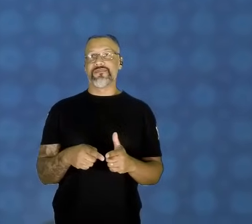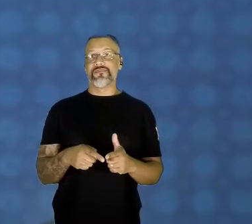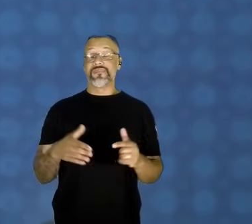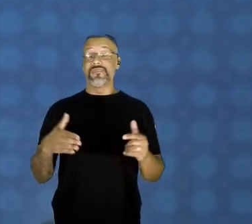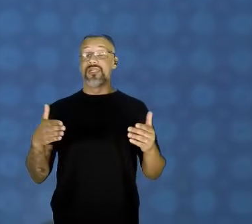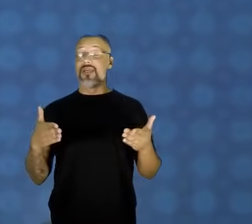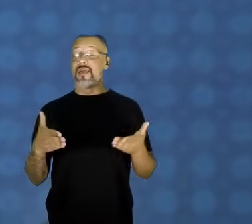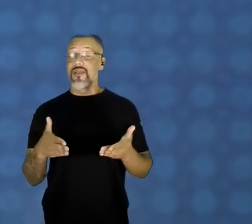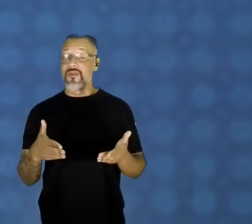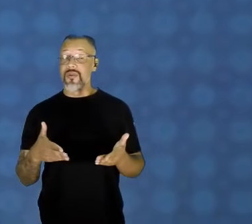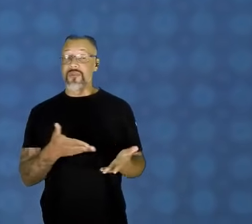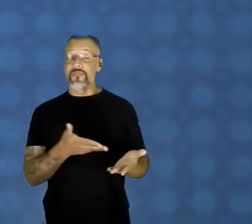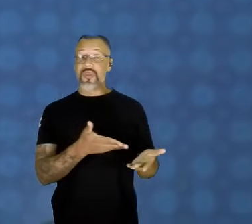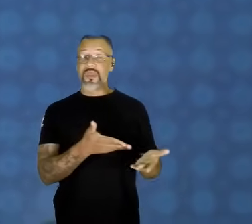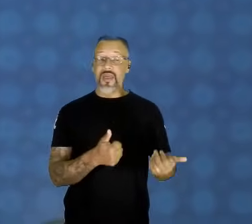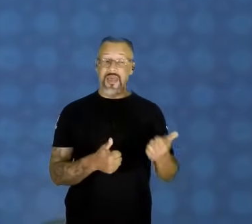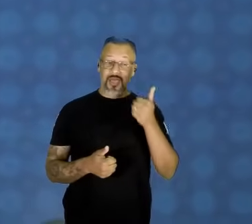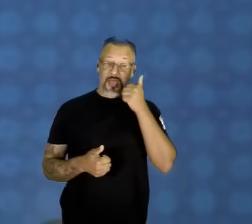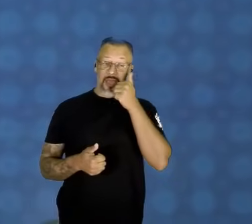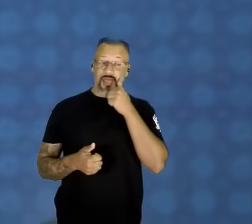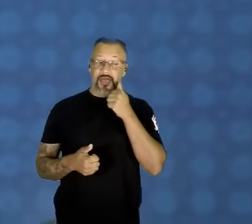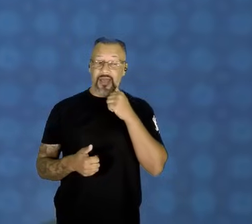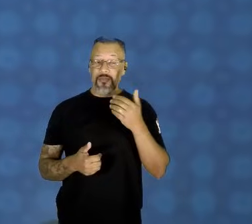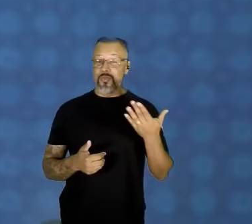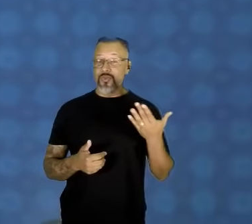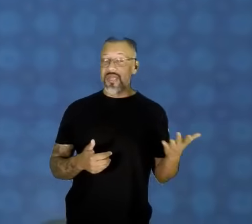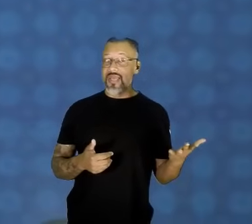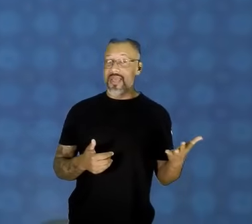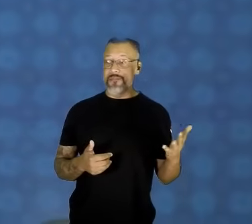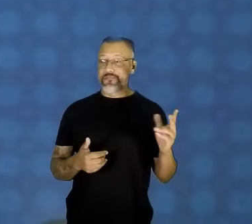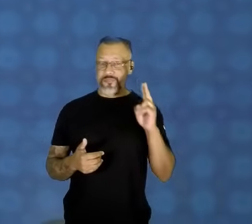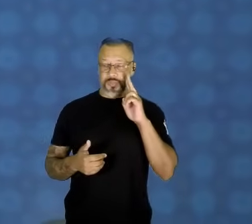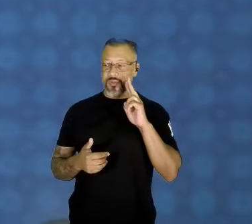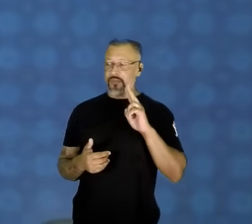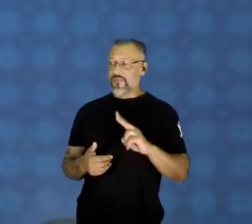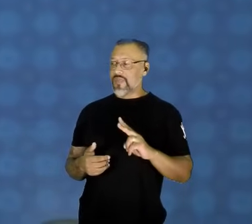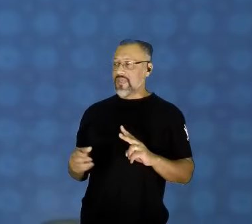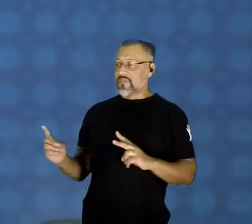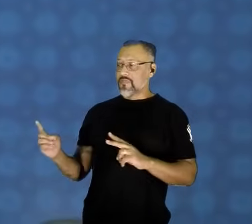ali. Ela está diante de Jesus porque ela tem um problema.